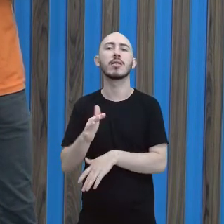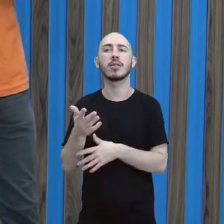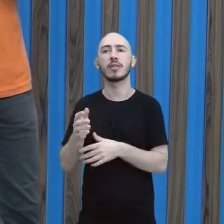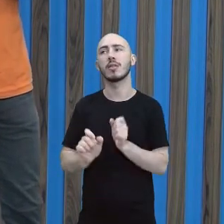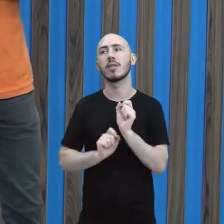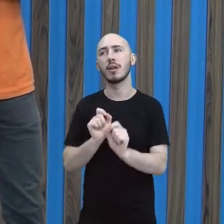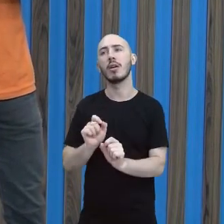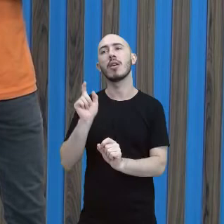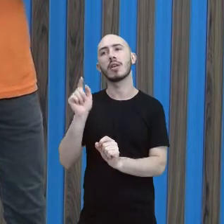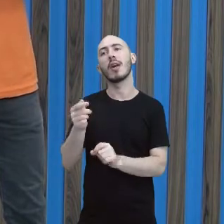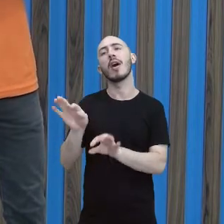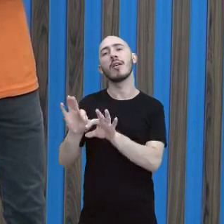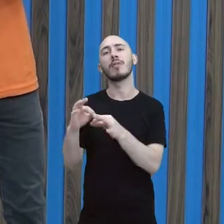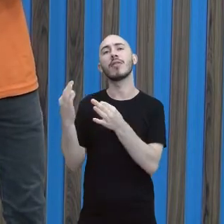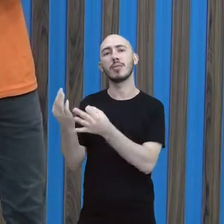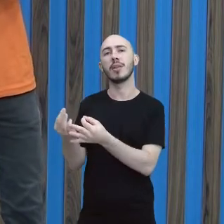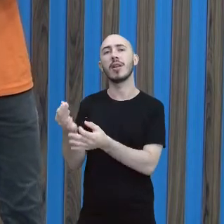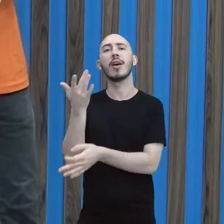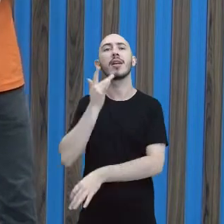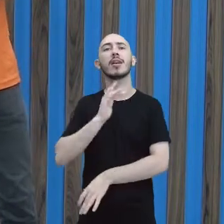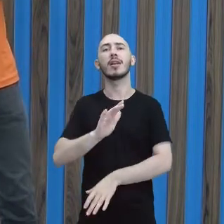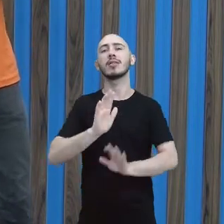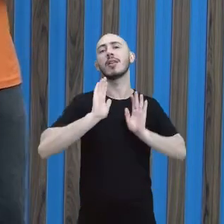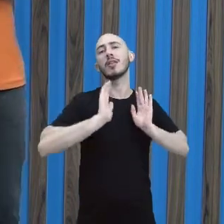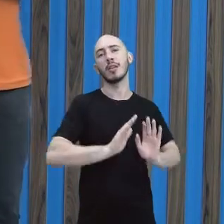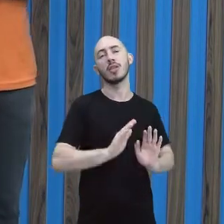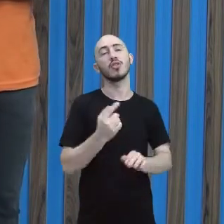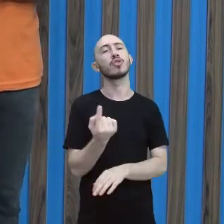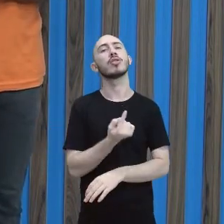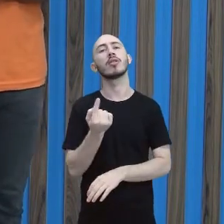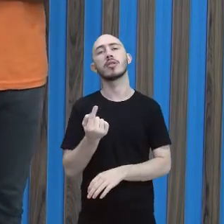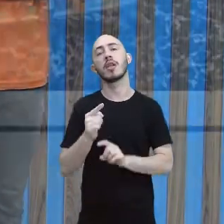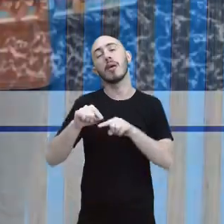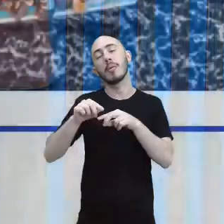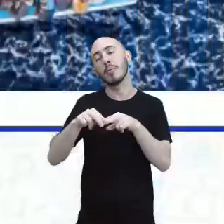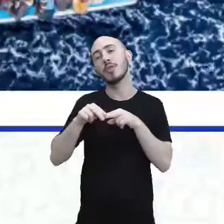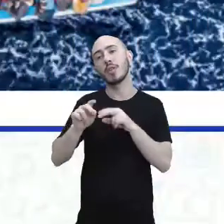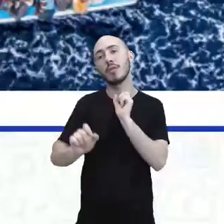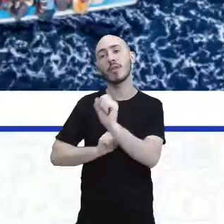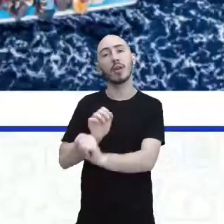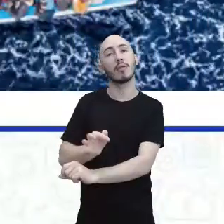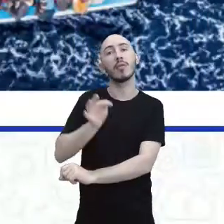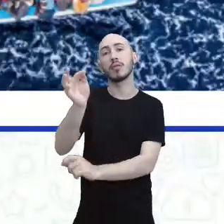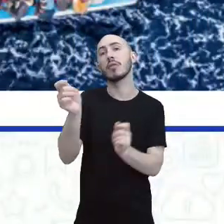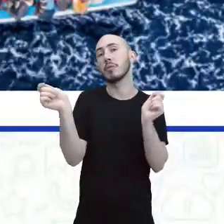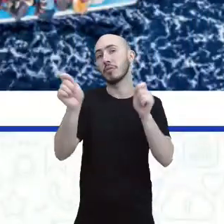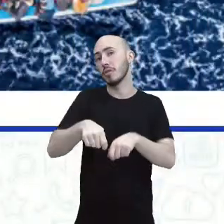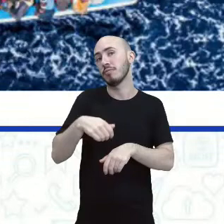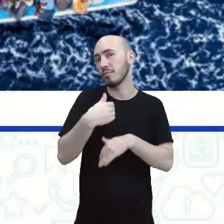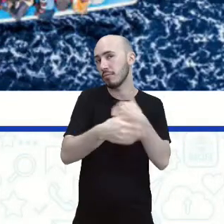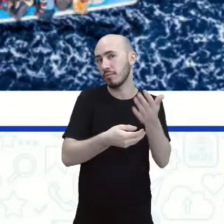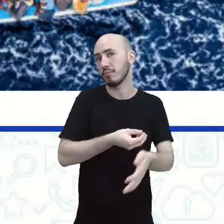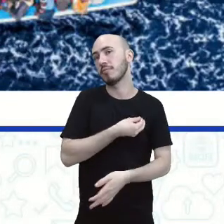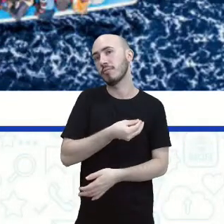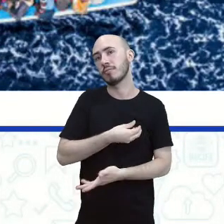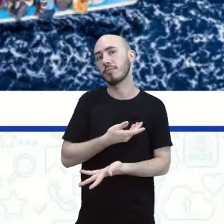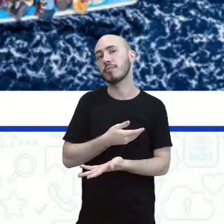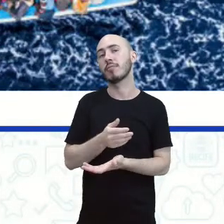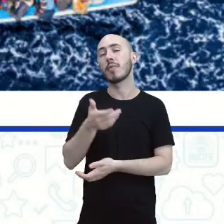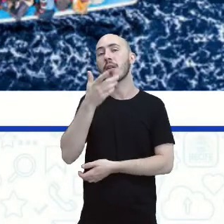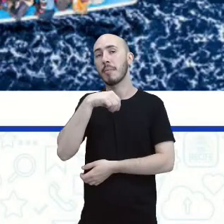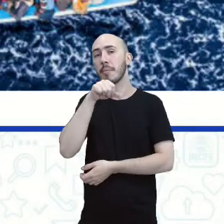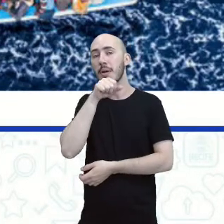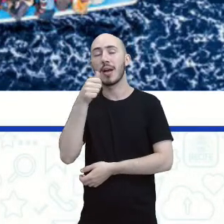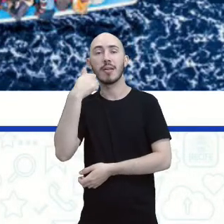deixam propositalmente a criança sozinha para que ela tenha um futuro. E os pais vão para outro caminho. Vejam um pai